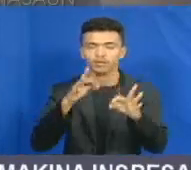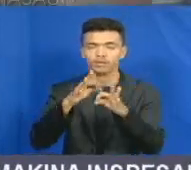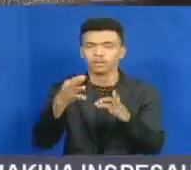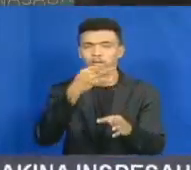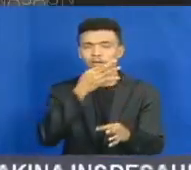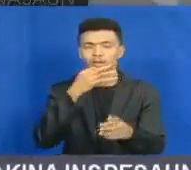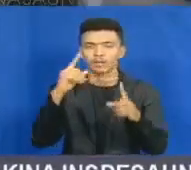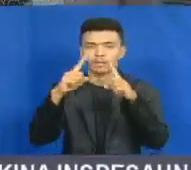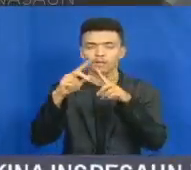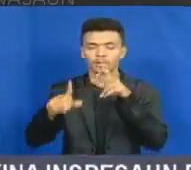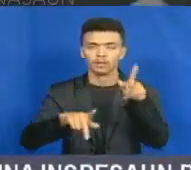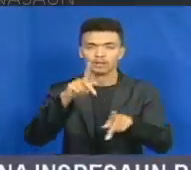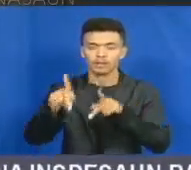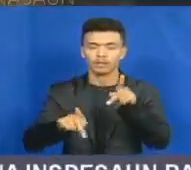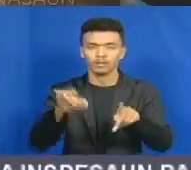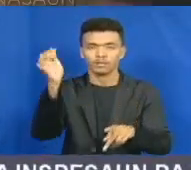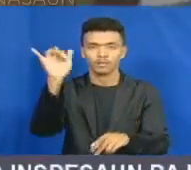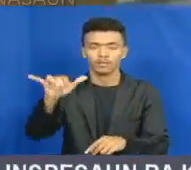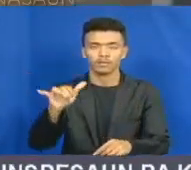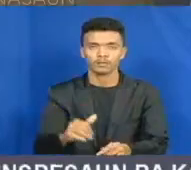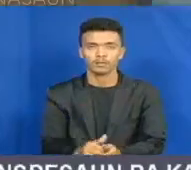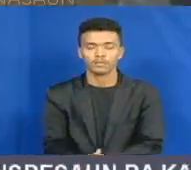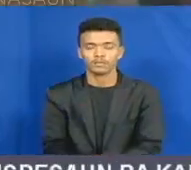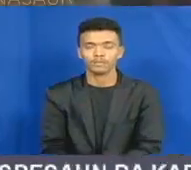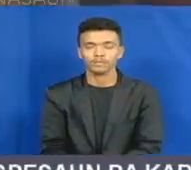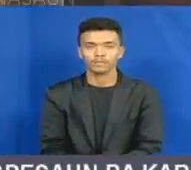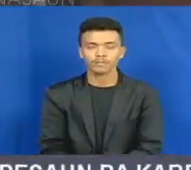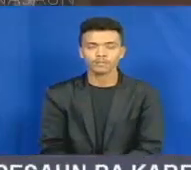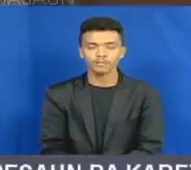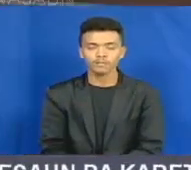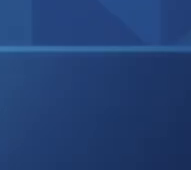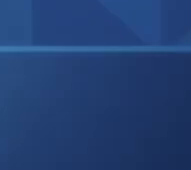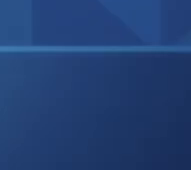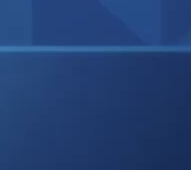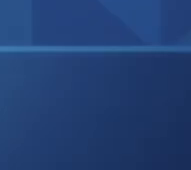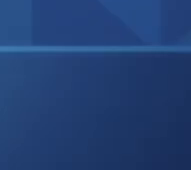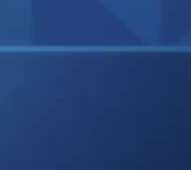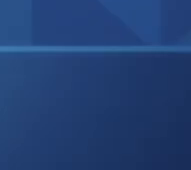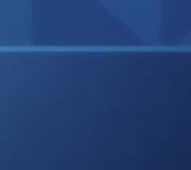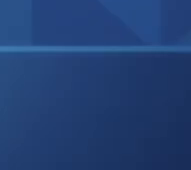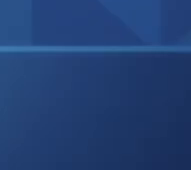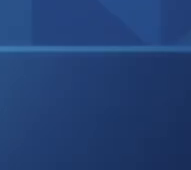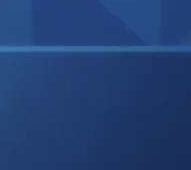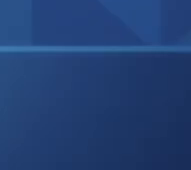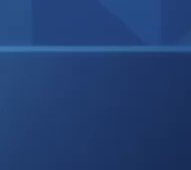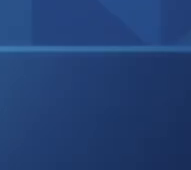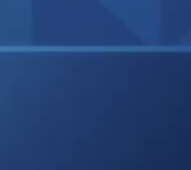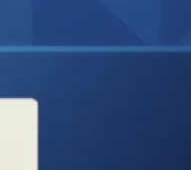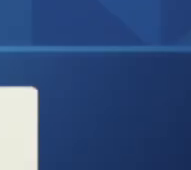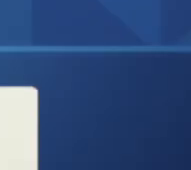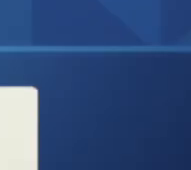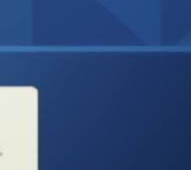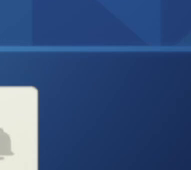ba consumidores sira. Amaru Ornai, Lídia Martins ba RTTL. Hai, telespectadori